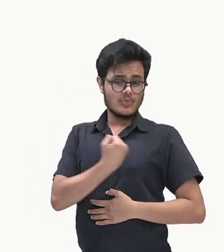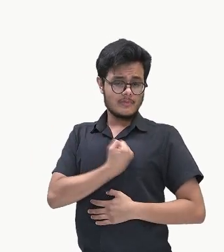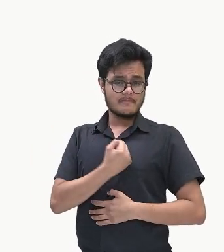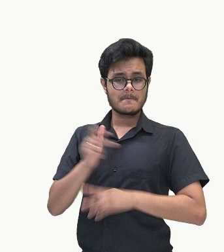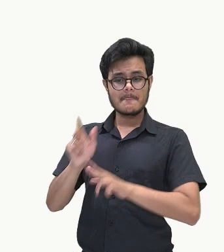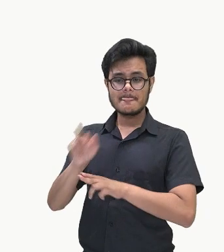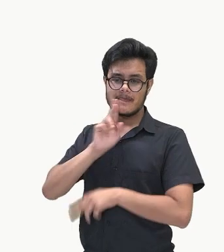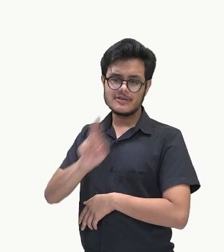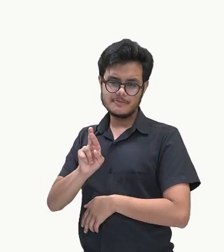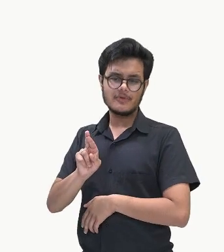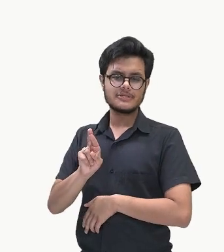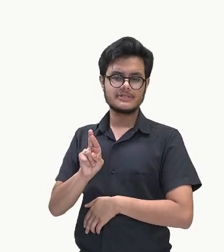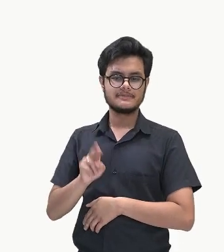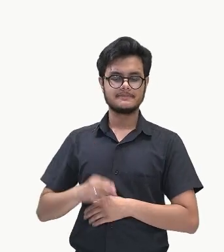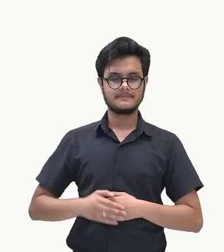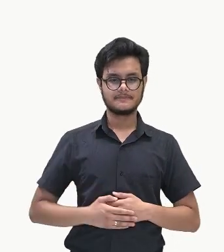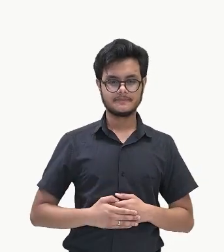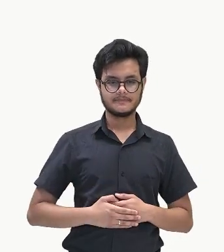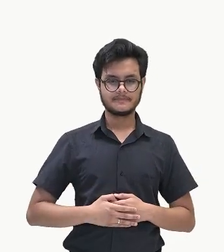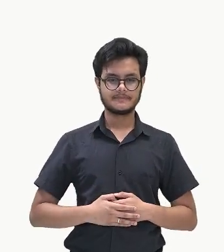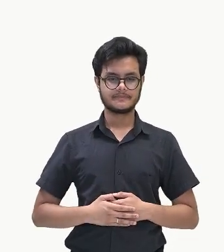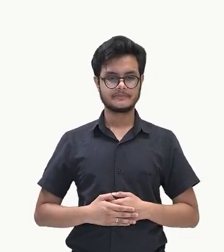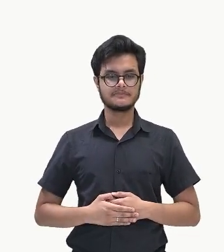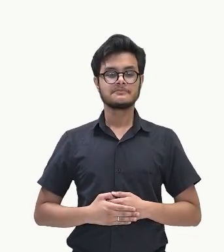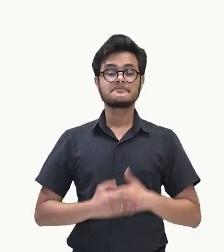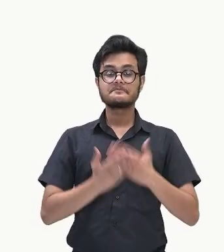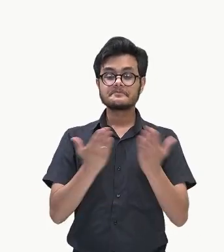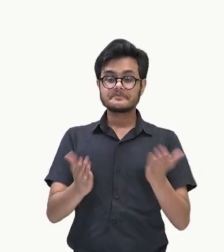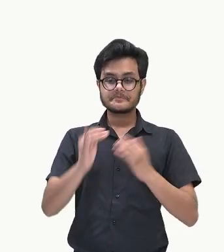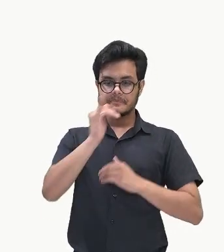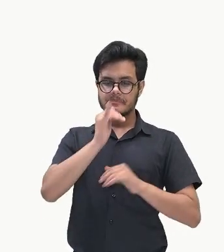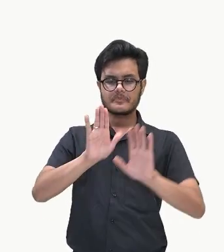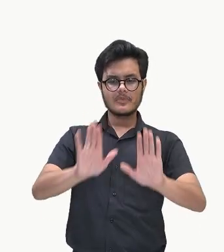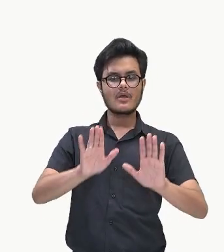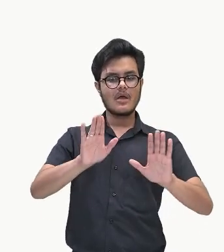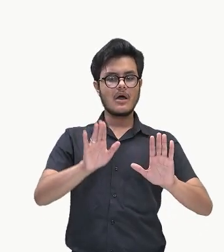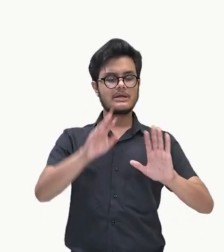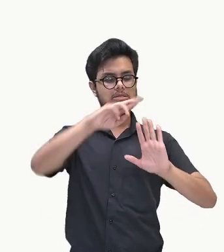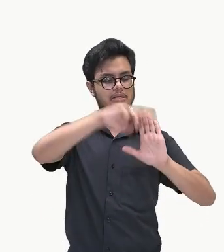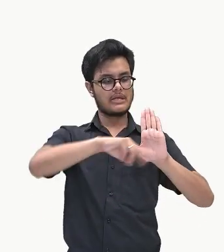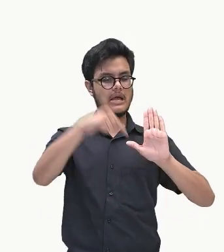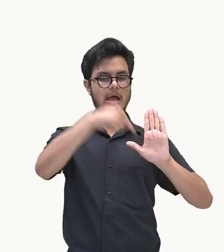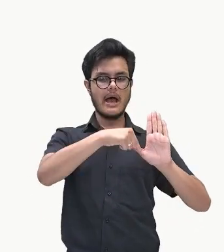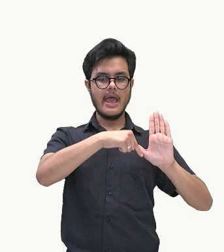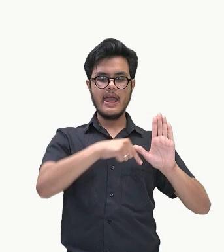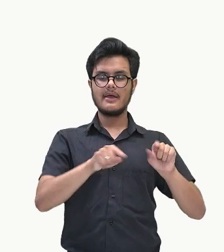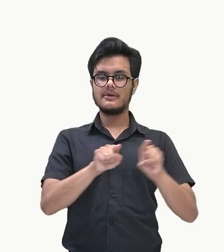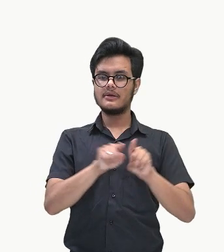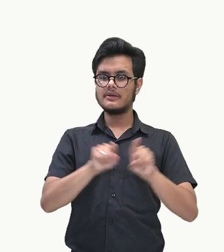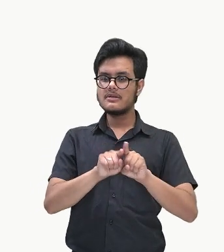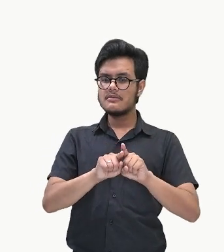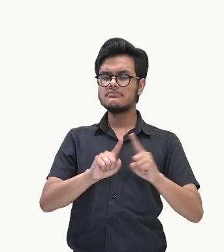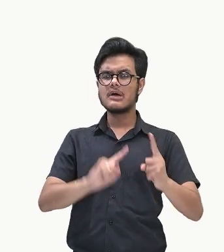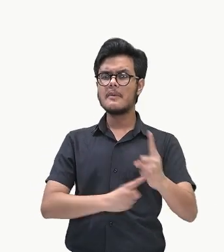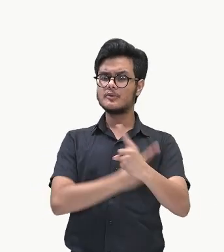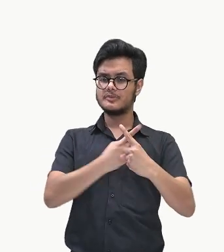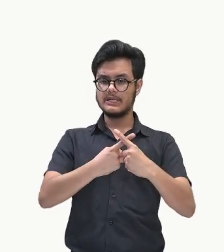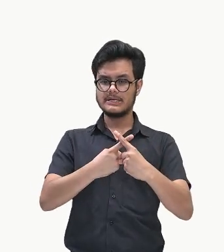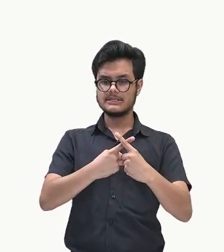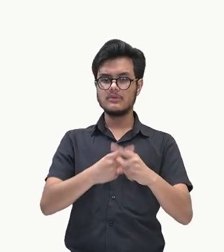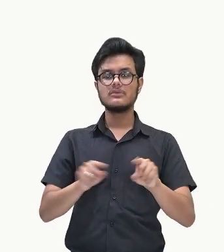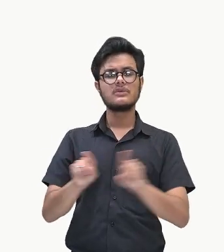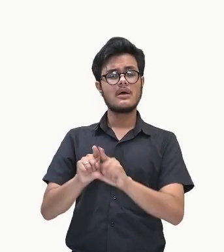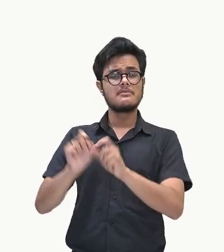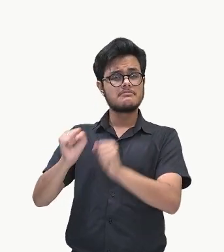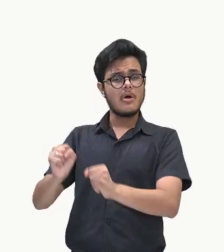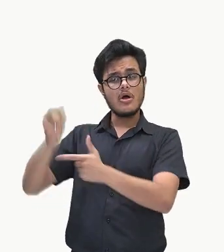da raiz anterior. E de acordo com a nossa propriedade, assim como eu posso efetuar a multiplicação, eu